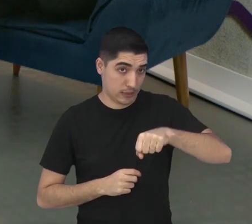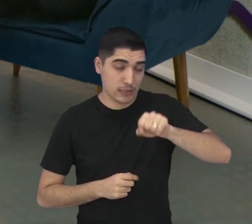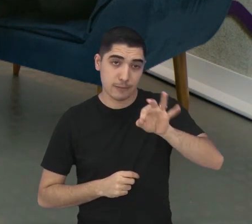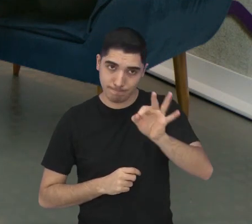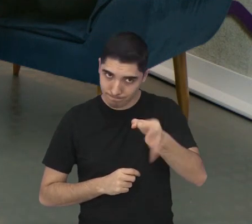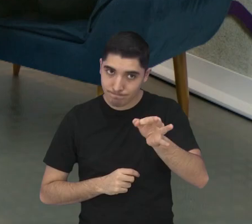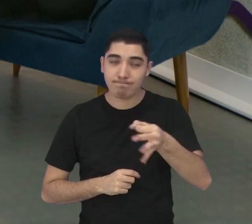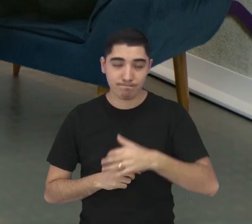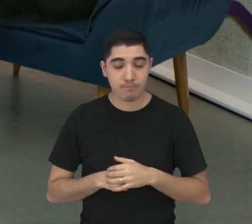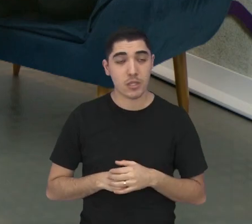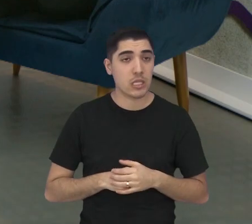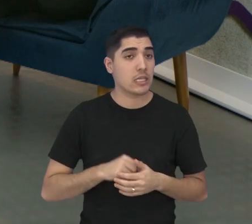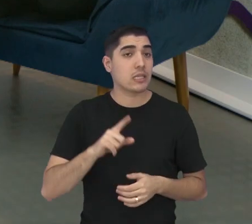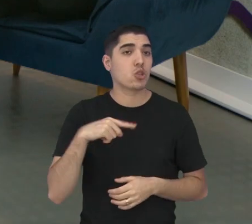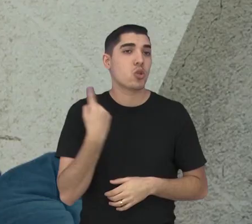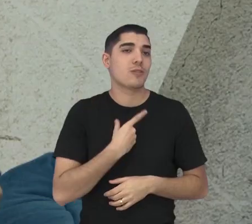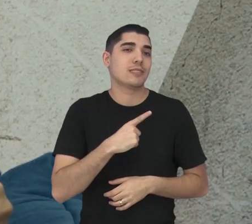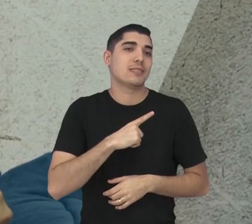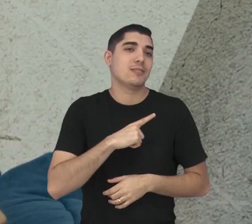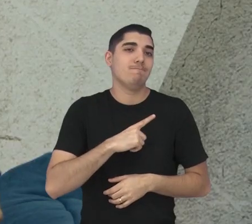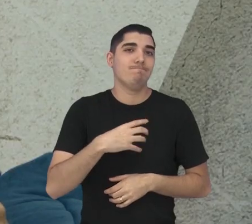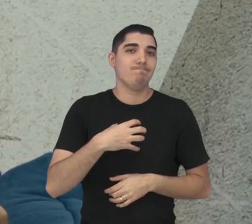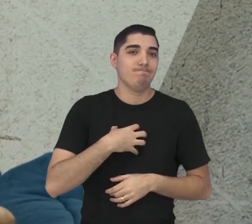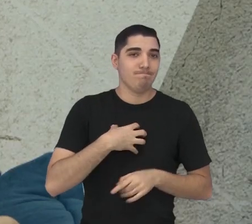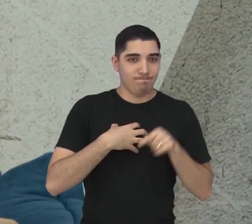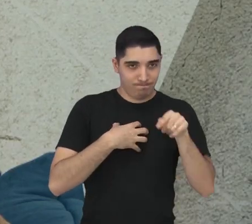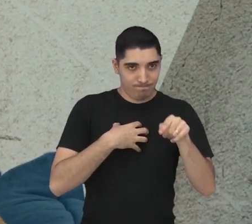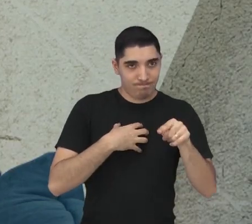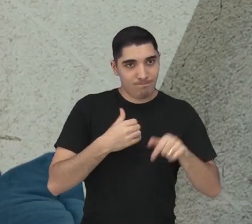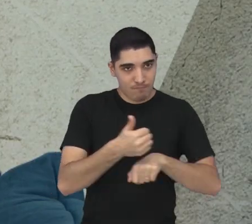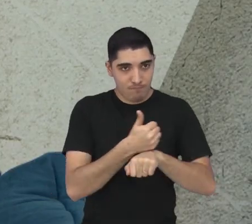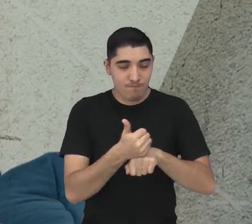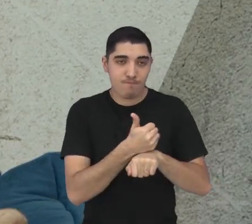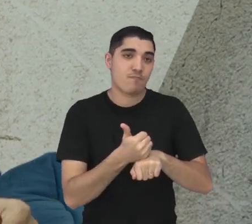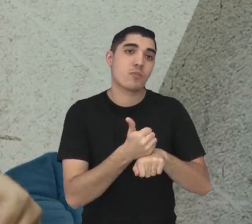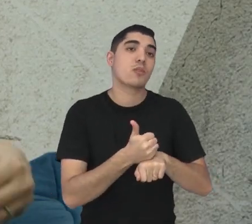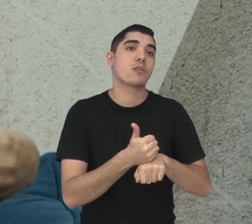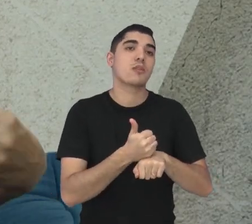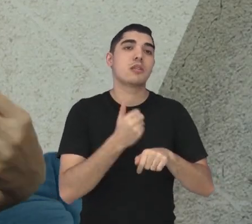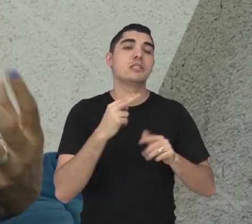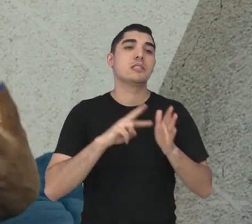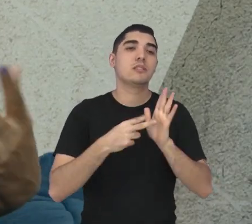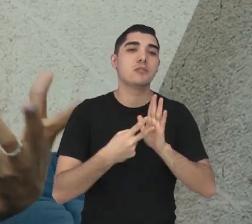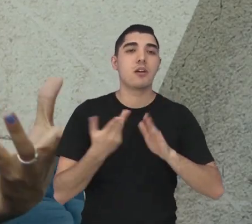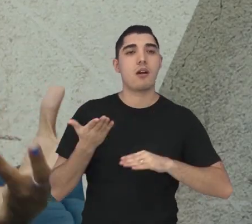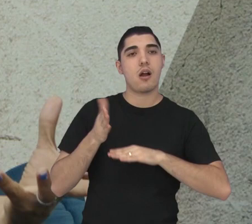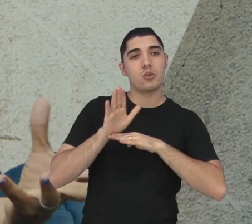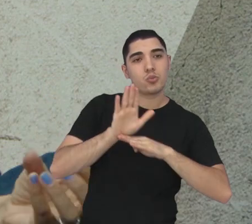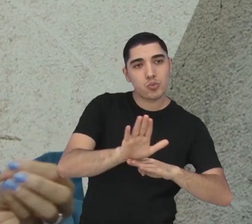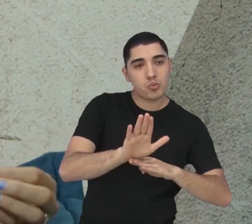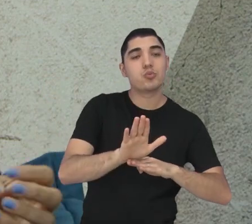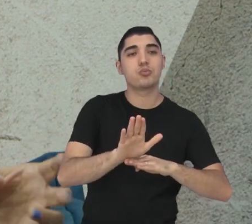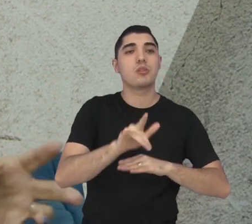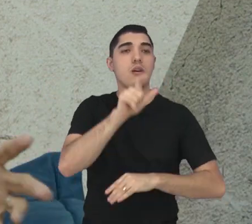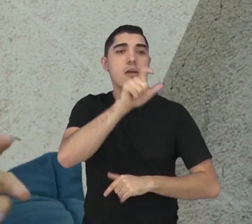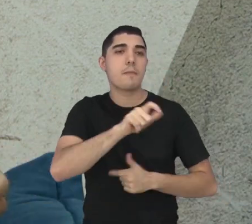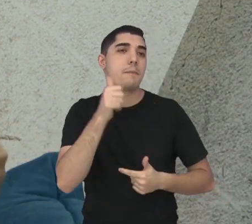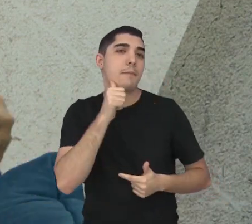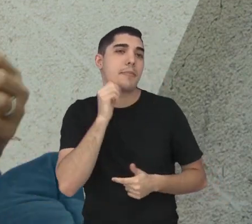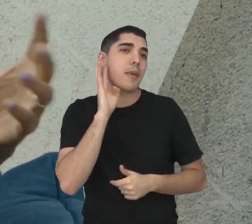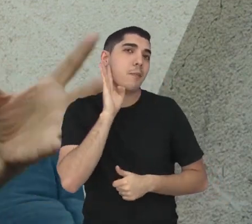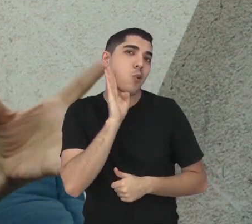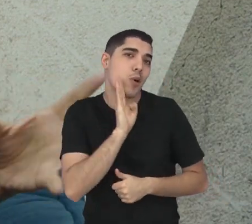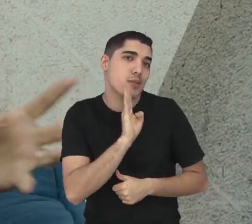É isso mesmo, né? Assim, nós temos um estigma em relação à profissão, que é a profissão da ajuda, que é a